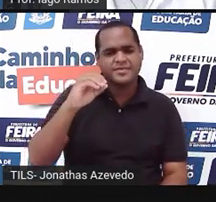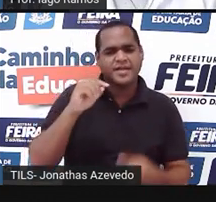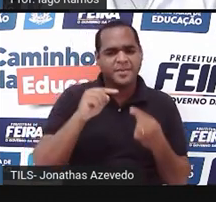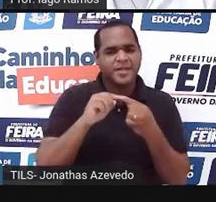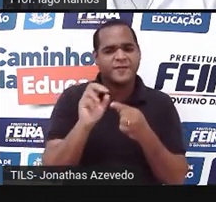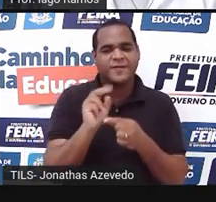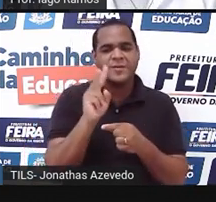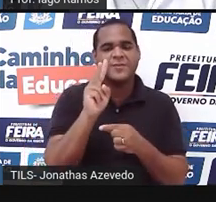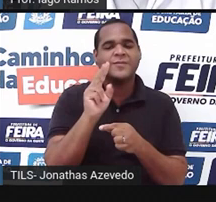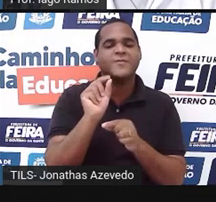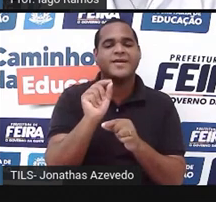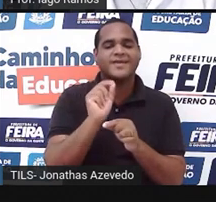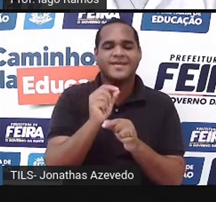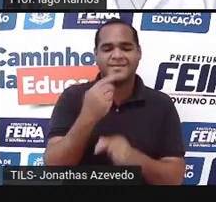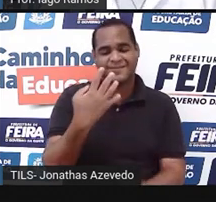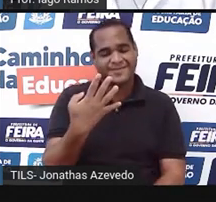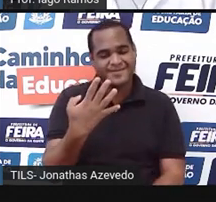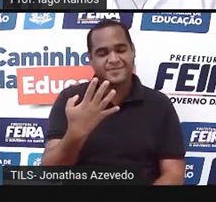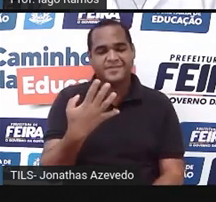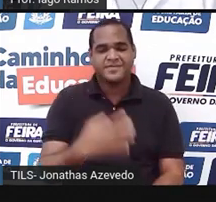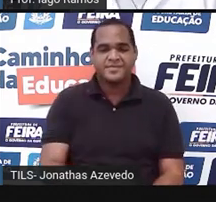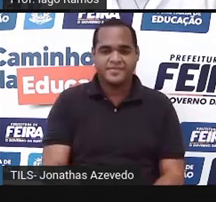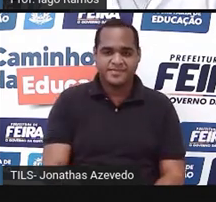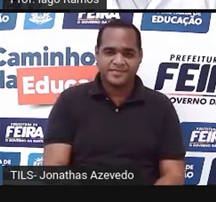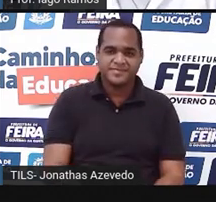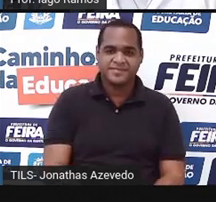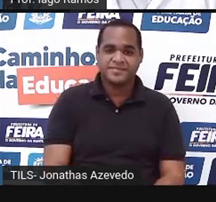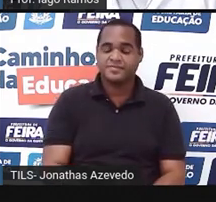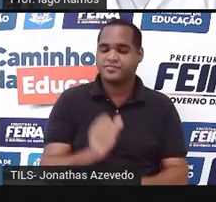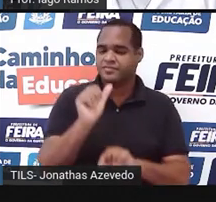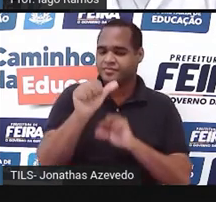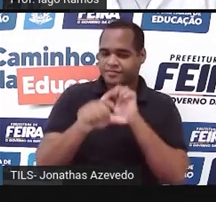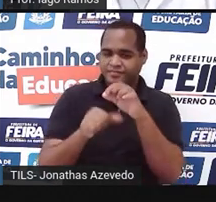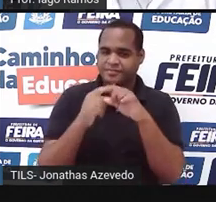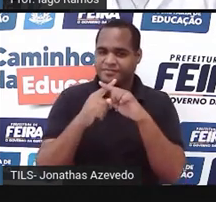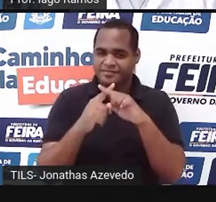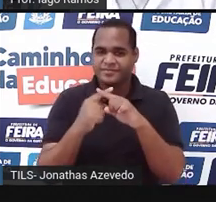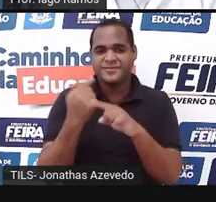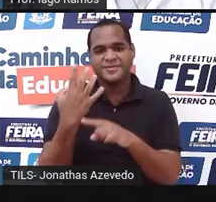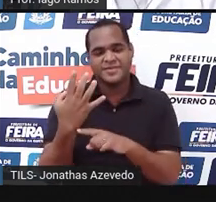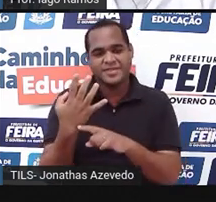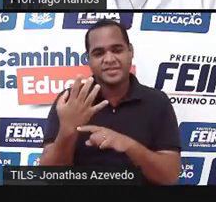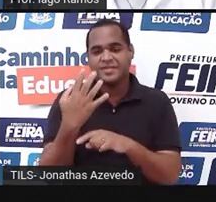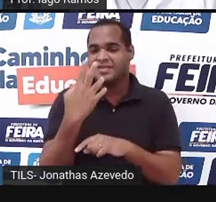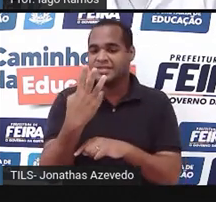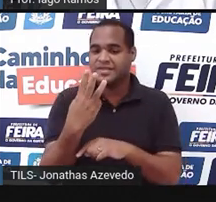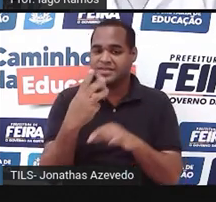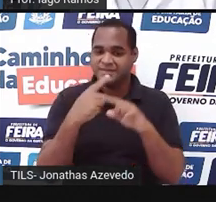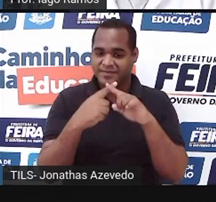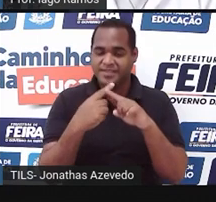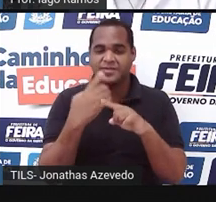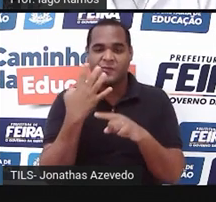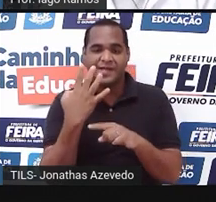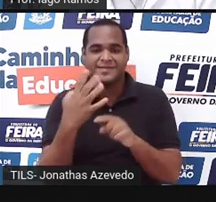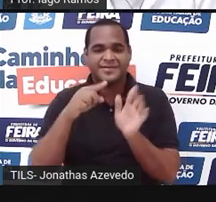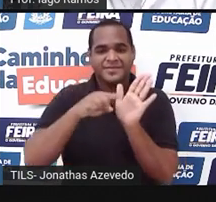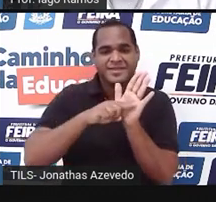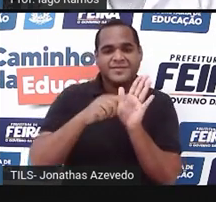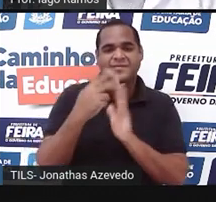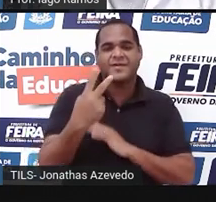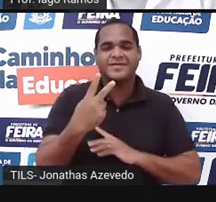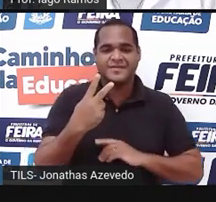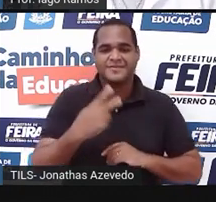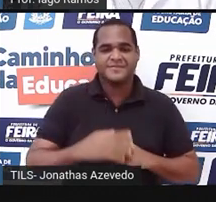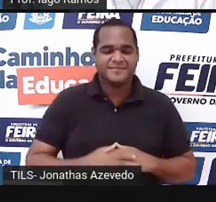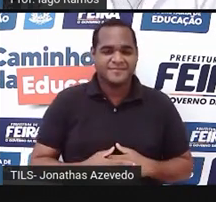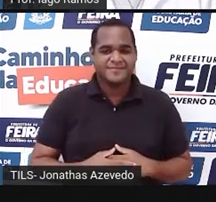quatro quero ver só troca o X por quatro fica 3 x 4 -